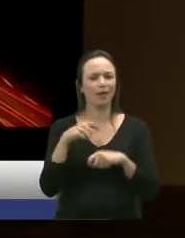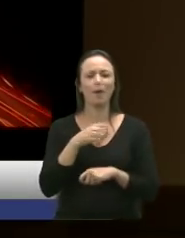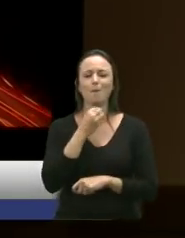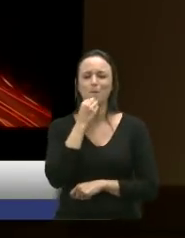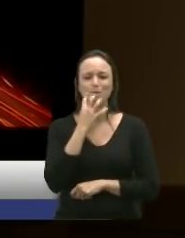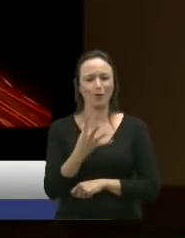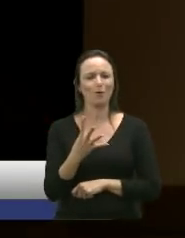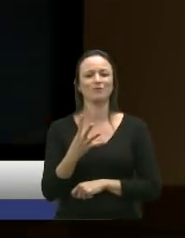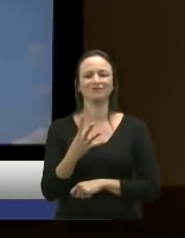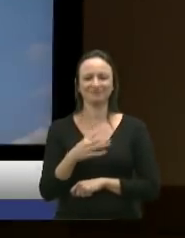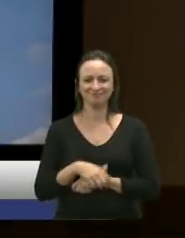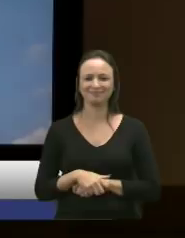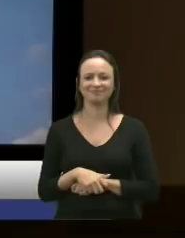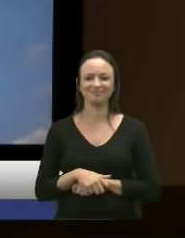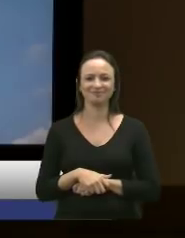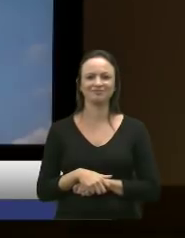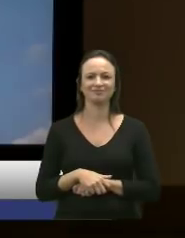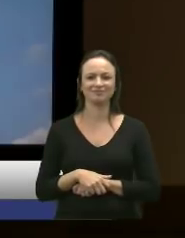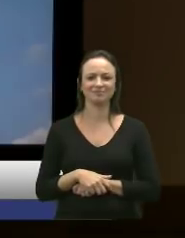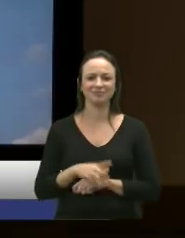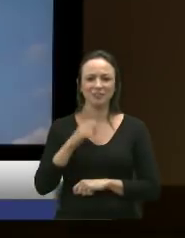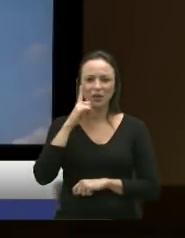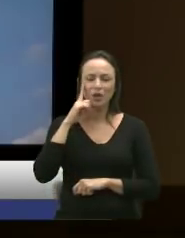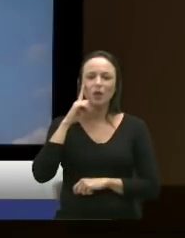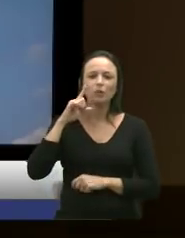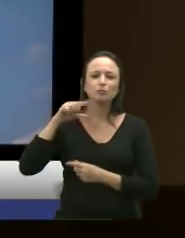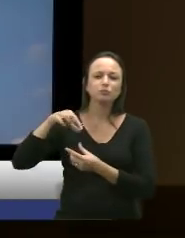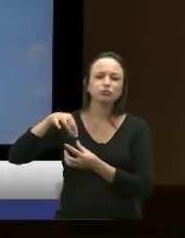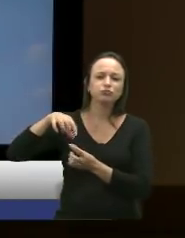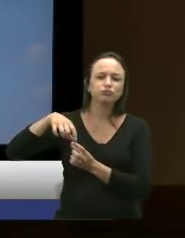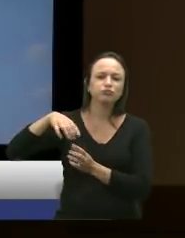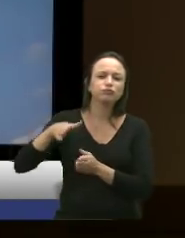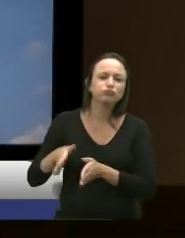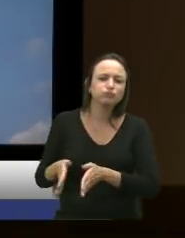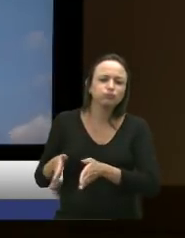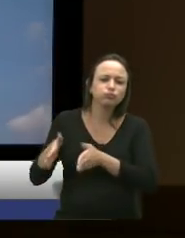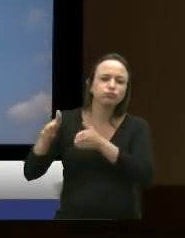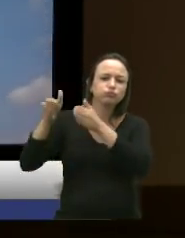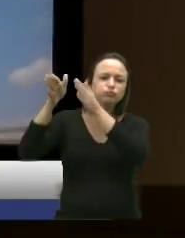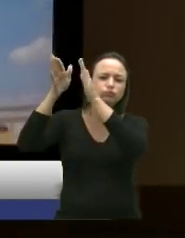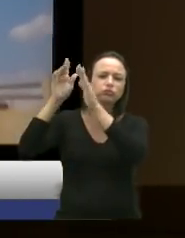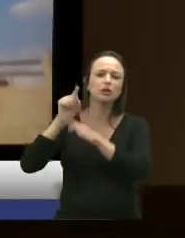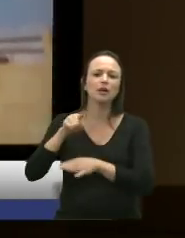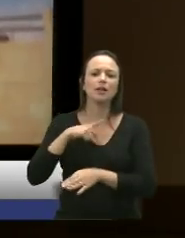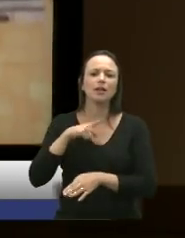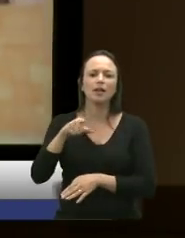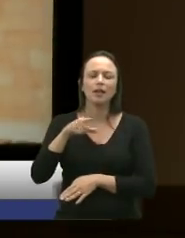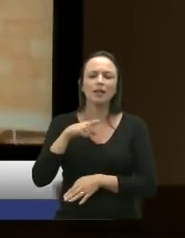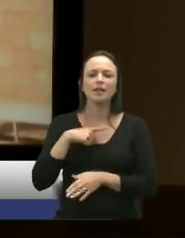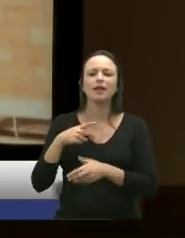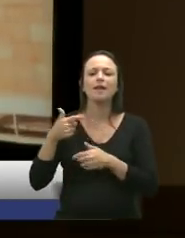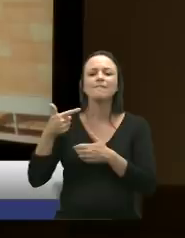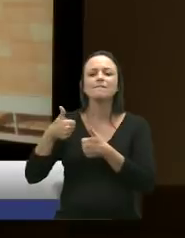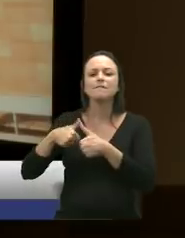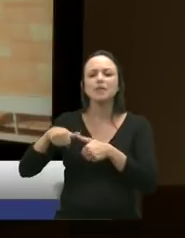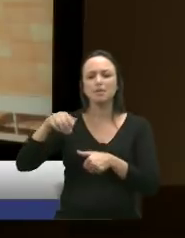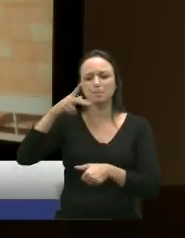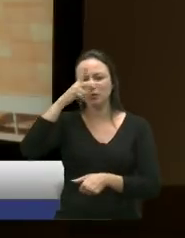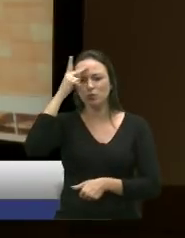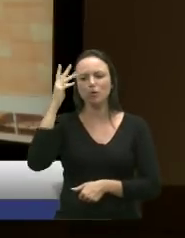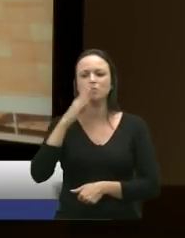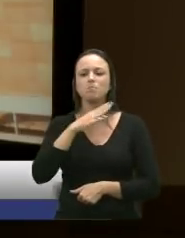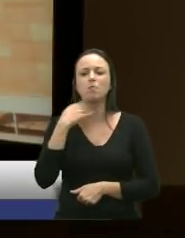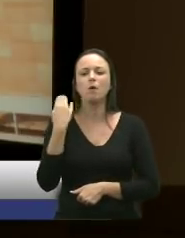vocês. Esse obelisco é também um mausoléu. Ali repousam os bravos de 32 que morreram por